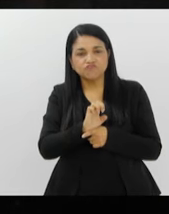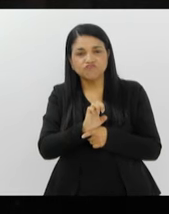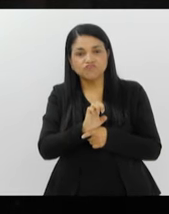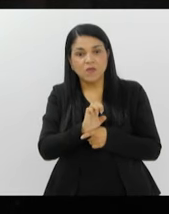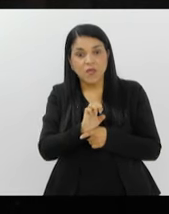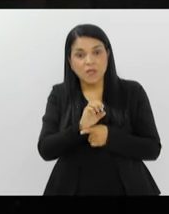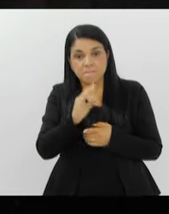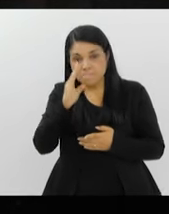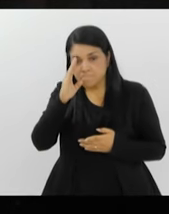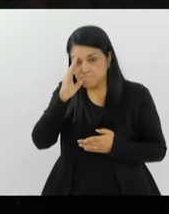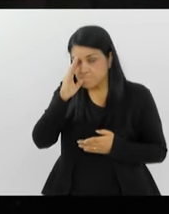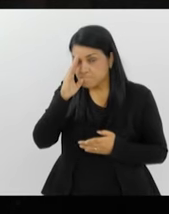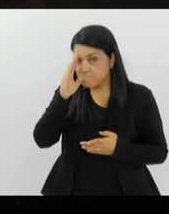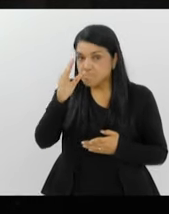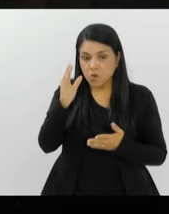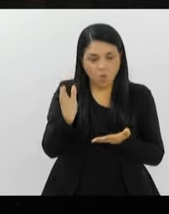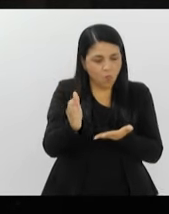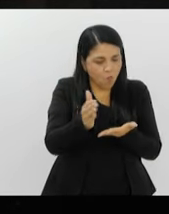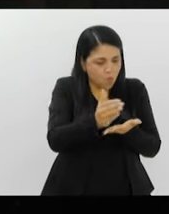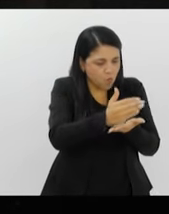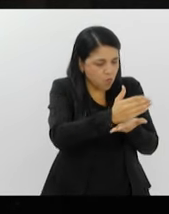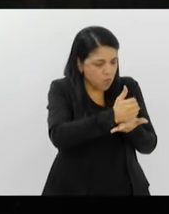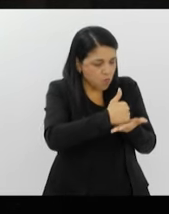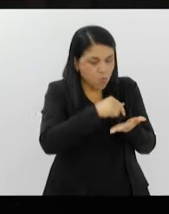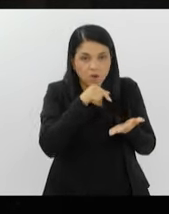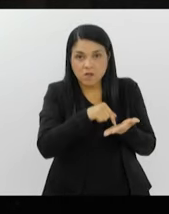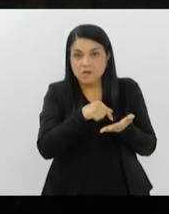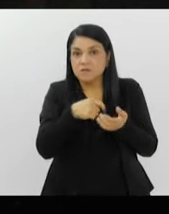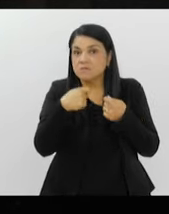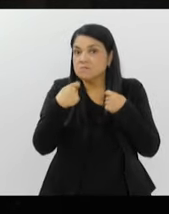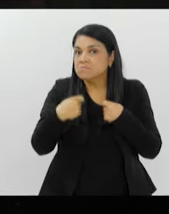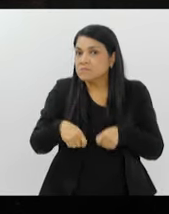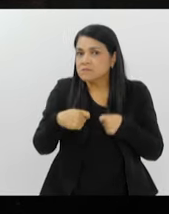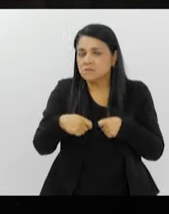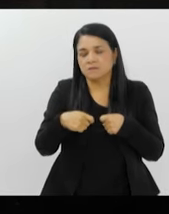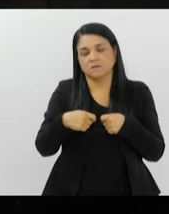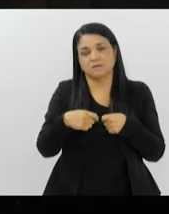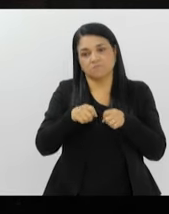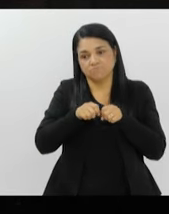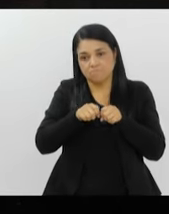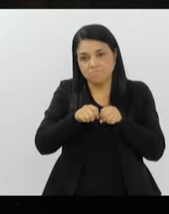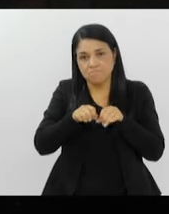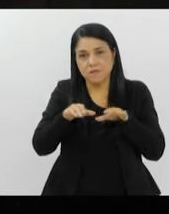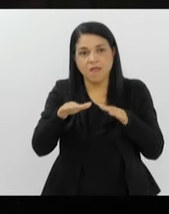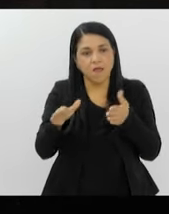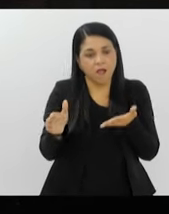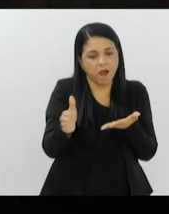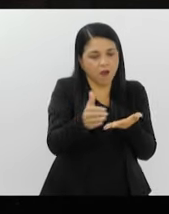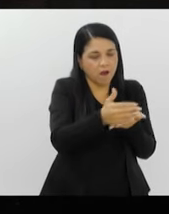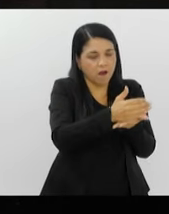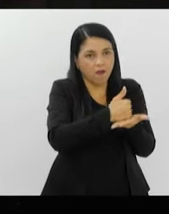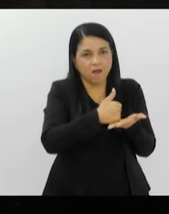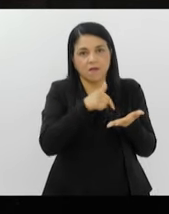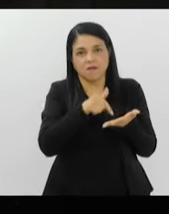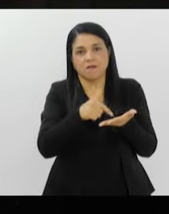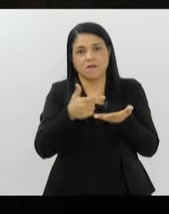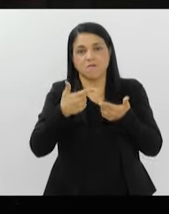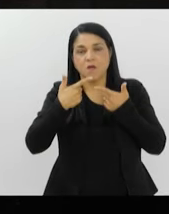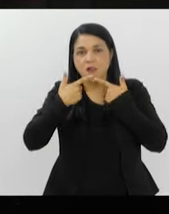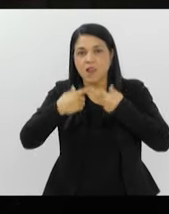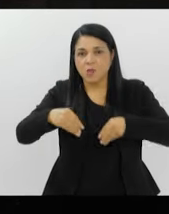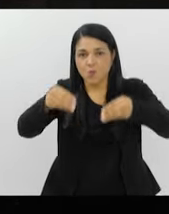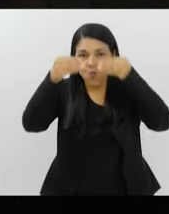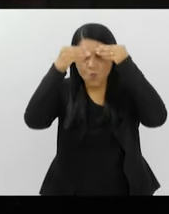receita se não tivermos ampliação da das nossas receitas usando um linguajar lá da